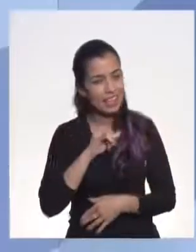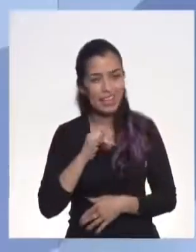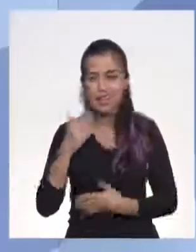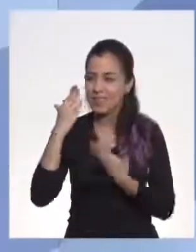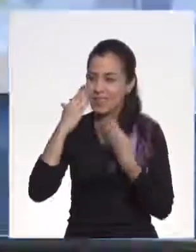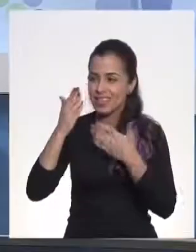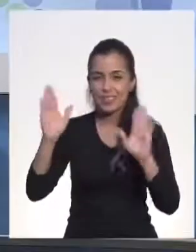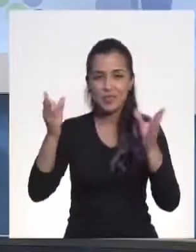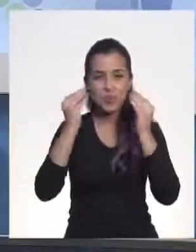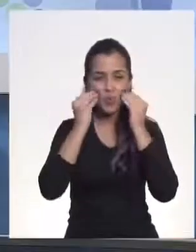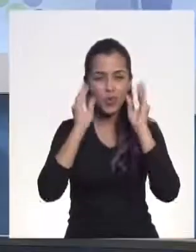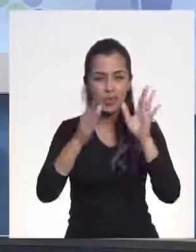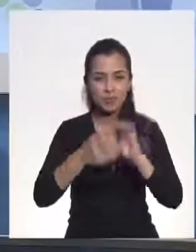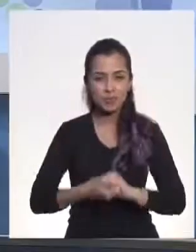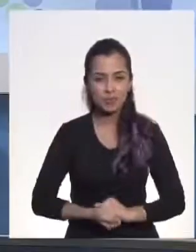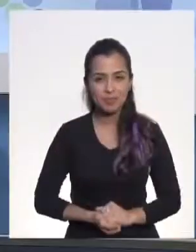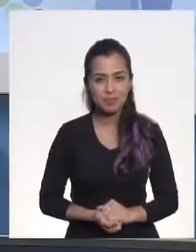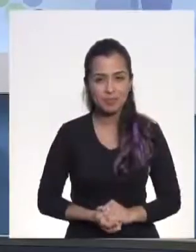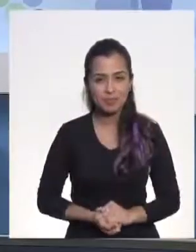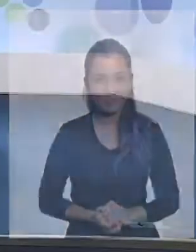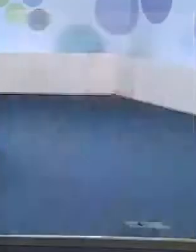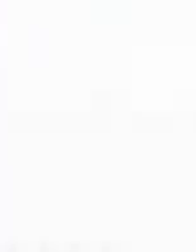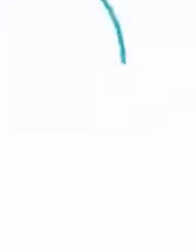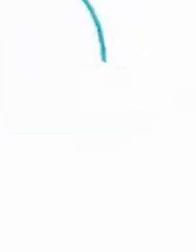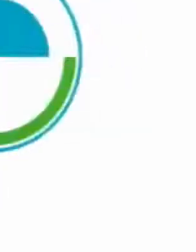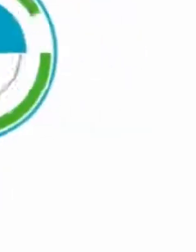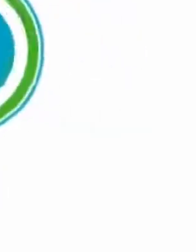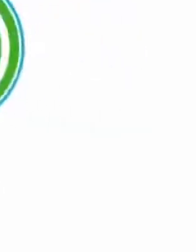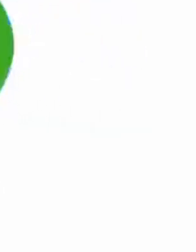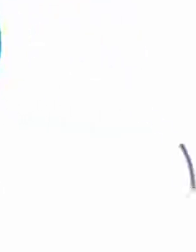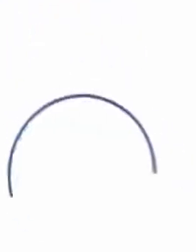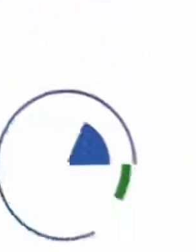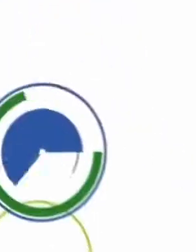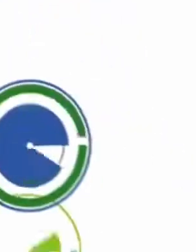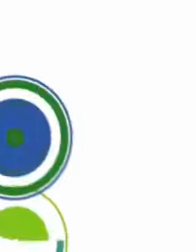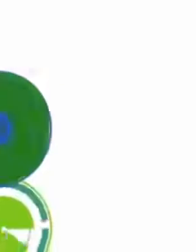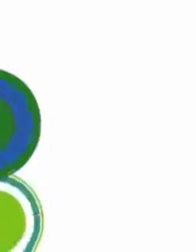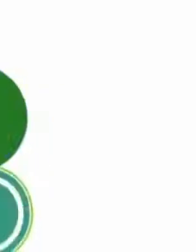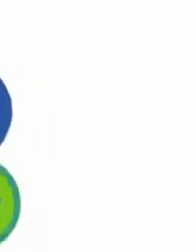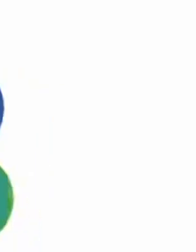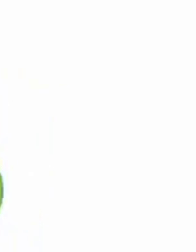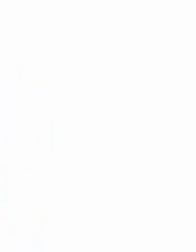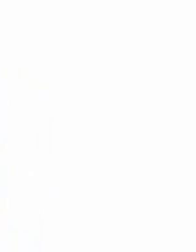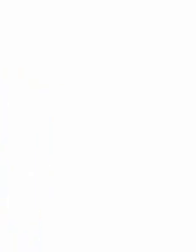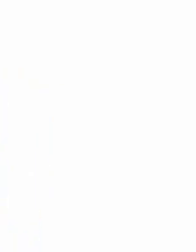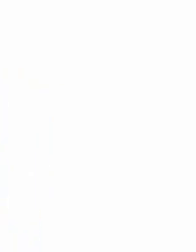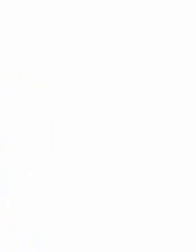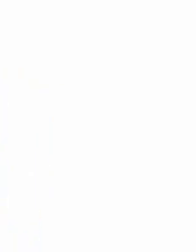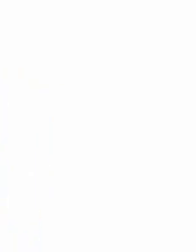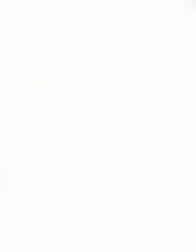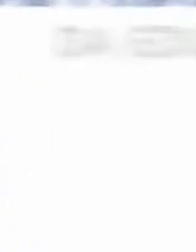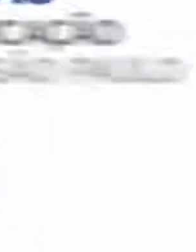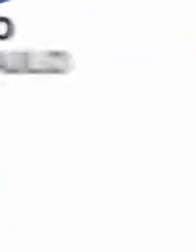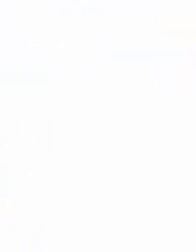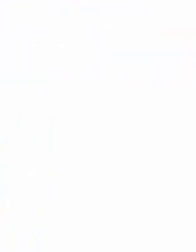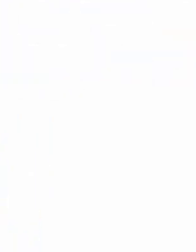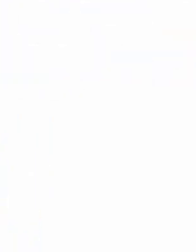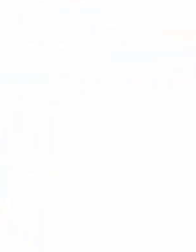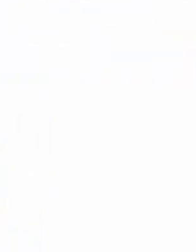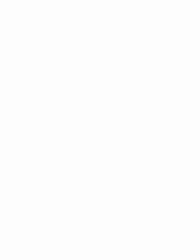Obrigada beijo beijo E aí E aí